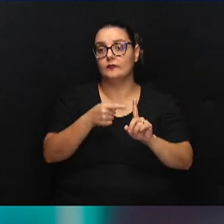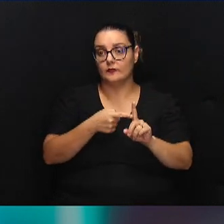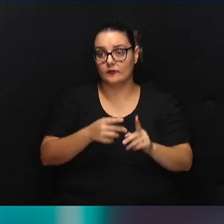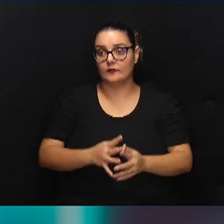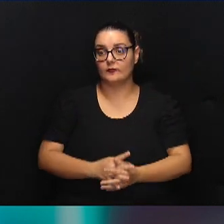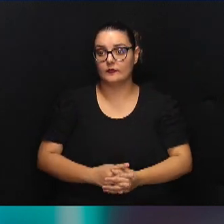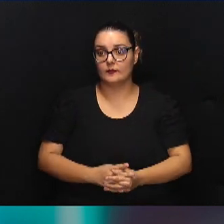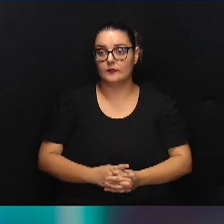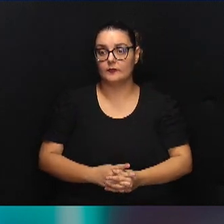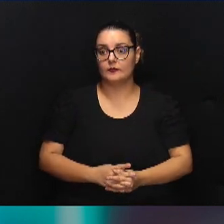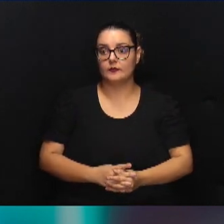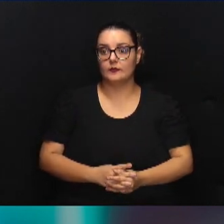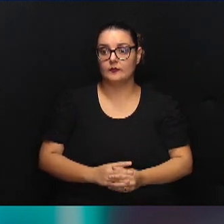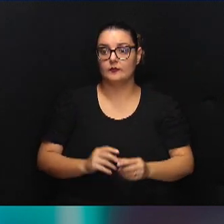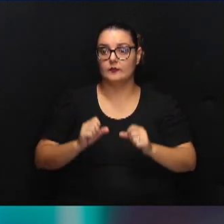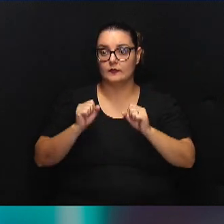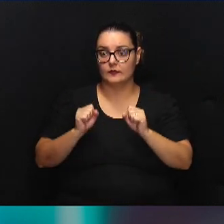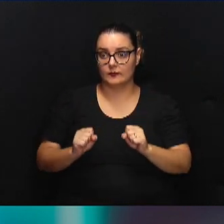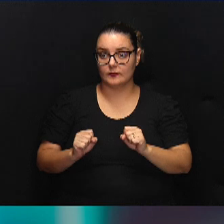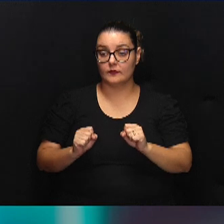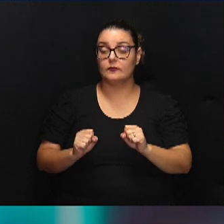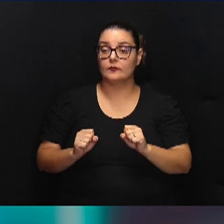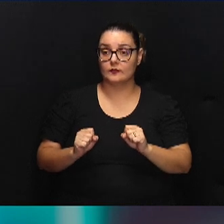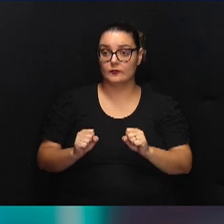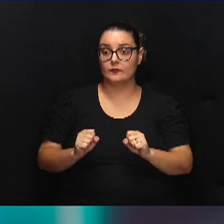ela pode, né,